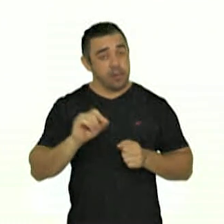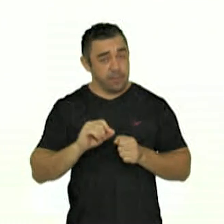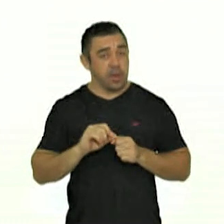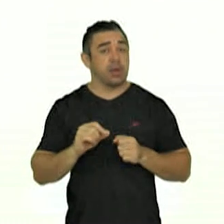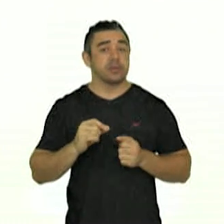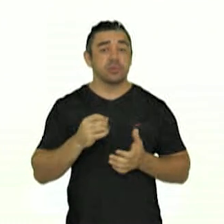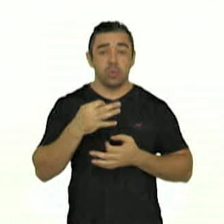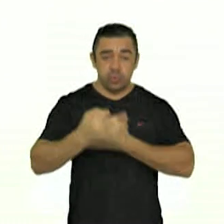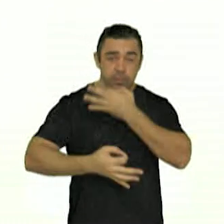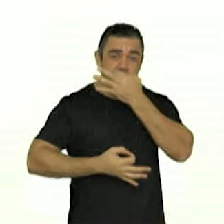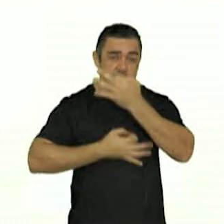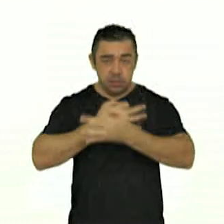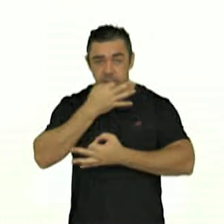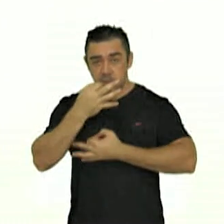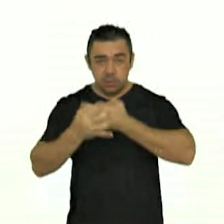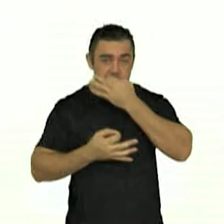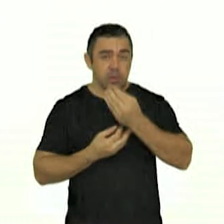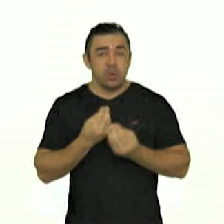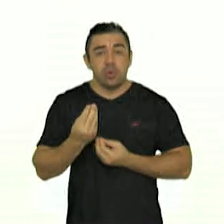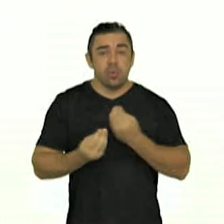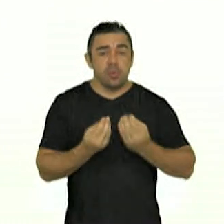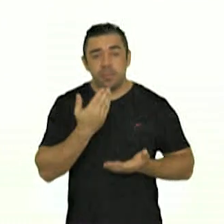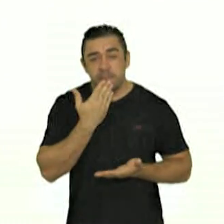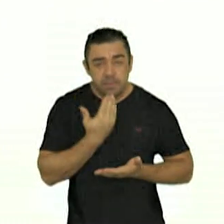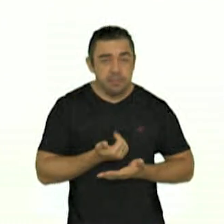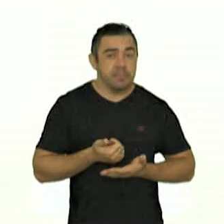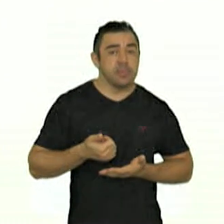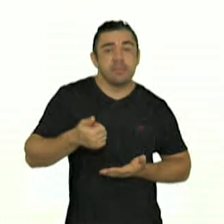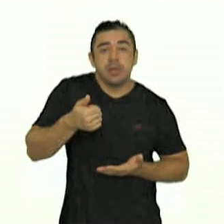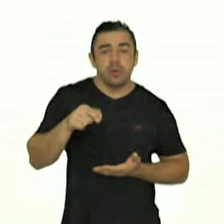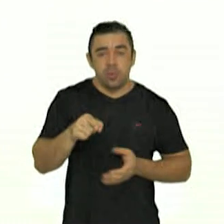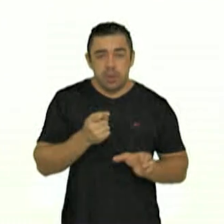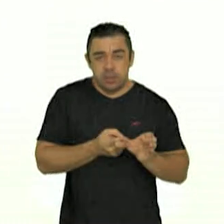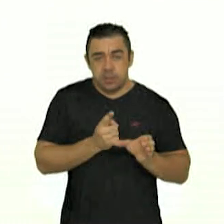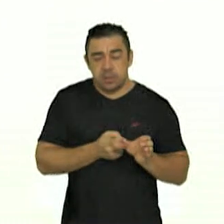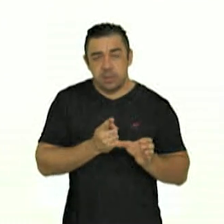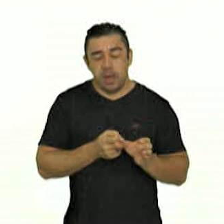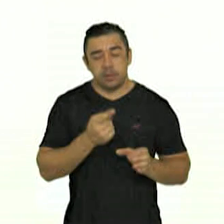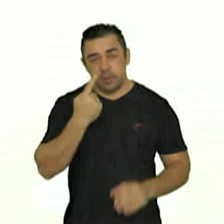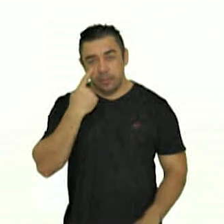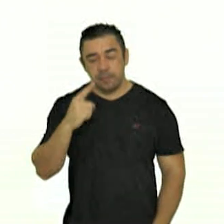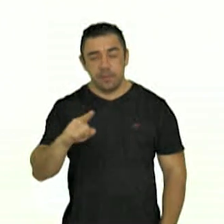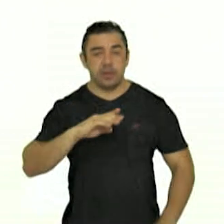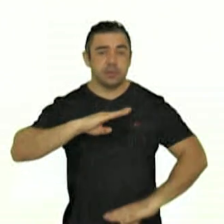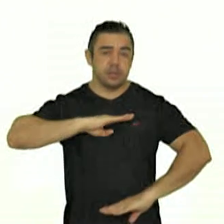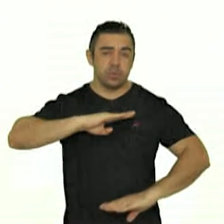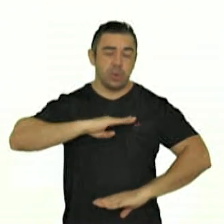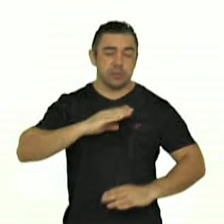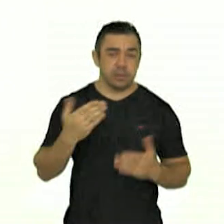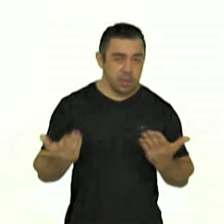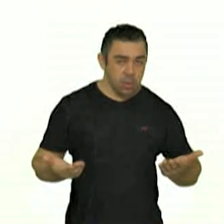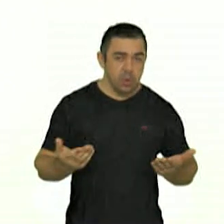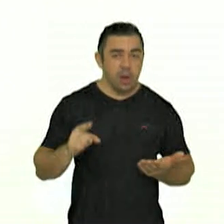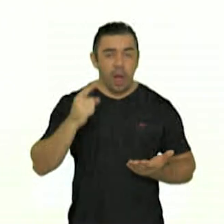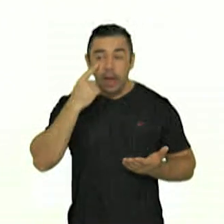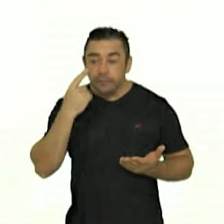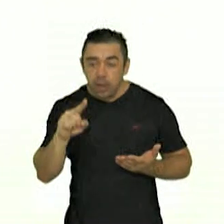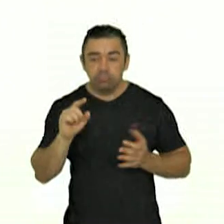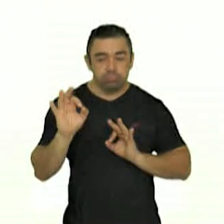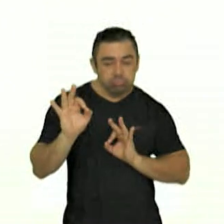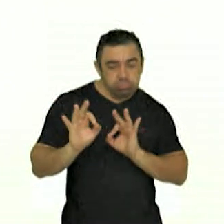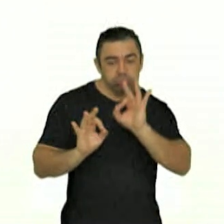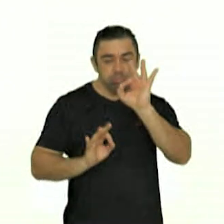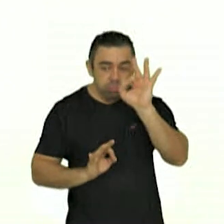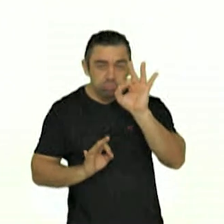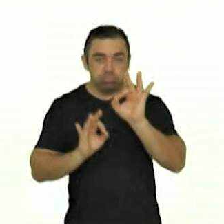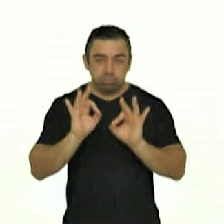algumas sugestões, algumas simulações de situações urbanas e vai adequando a cidade para que